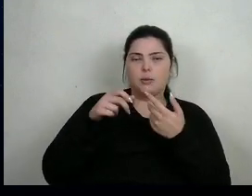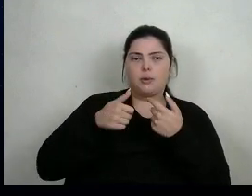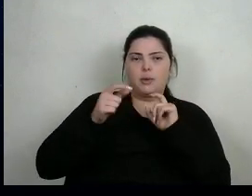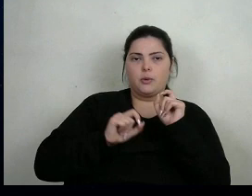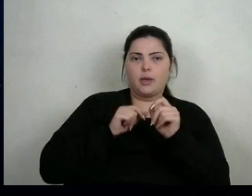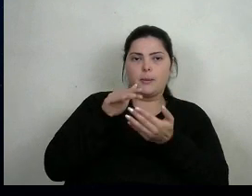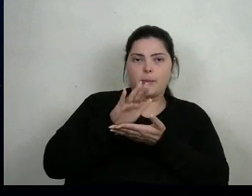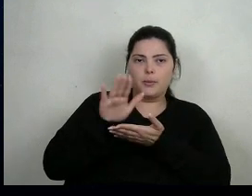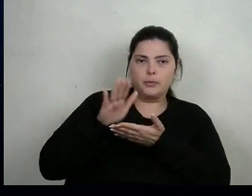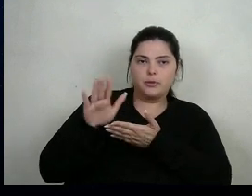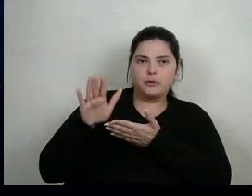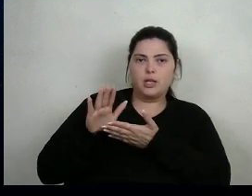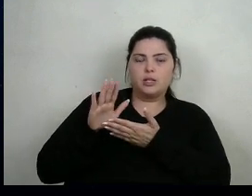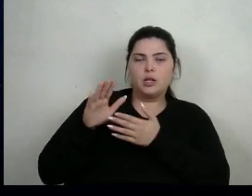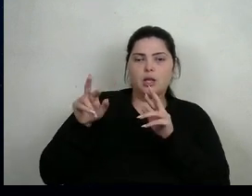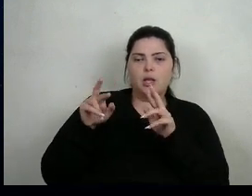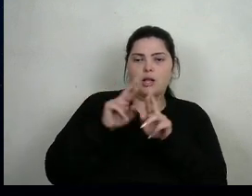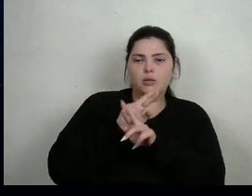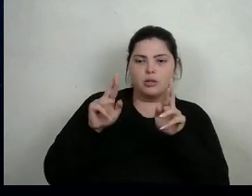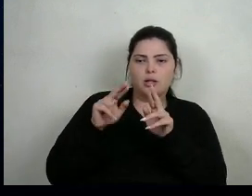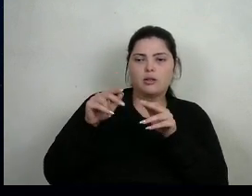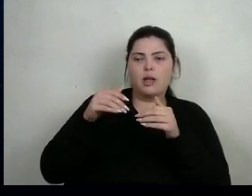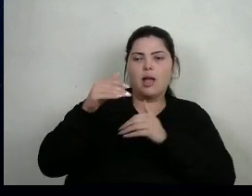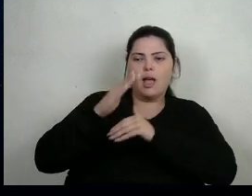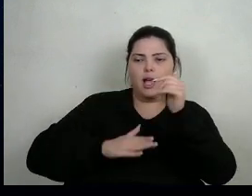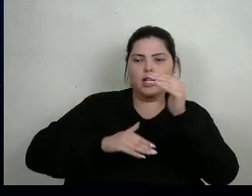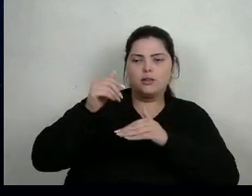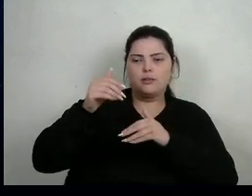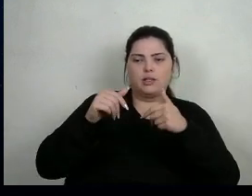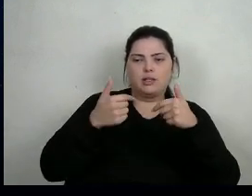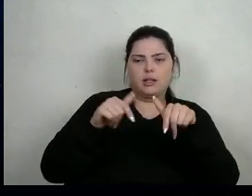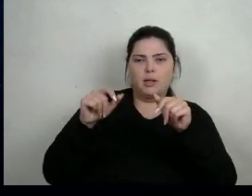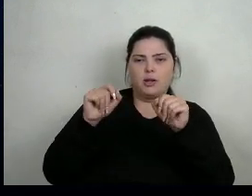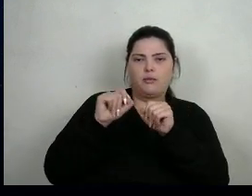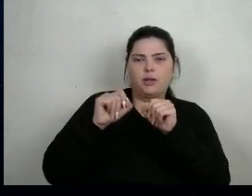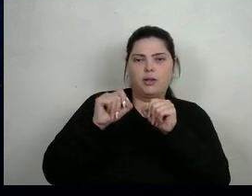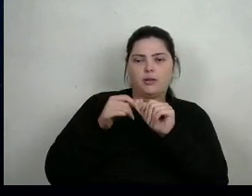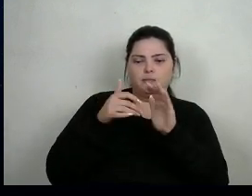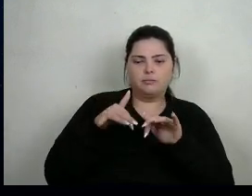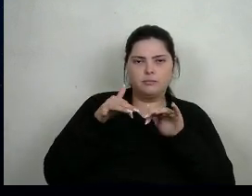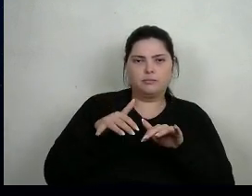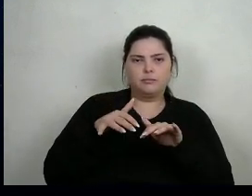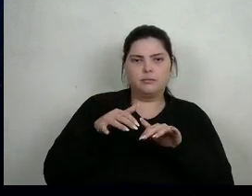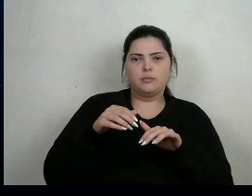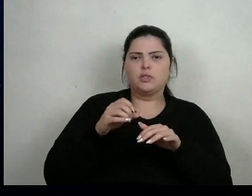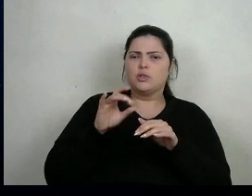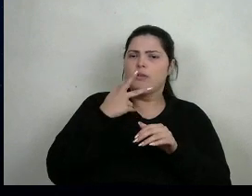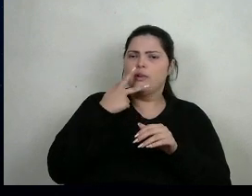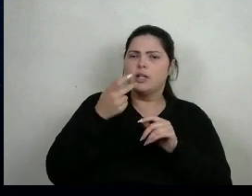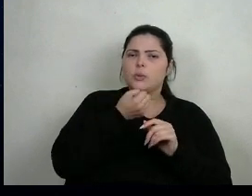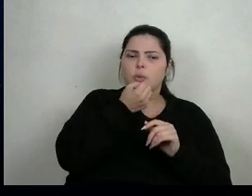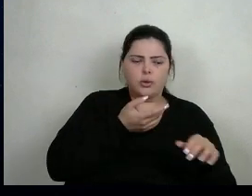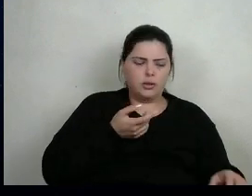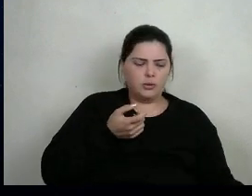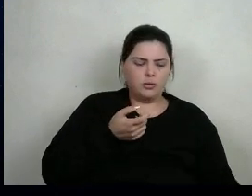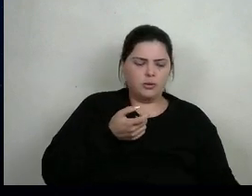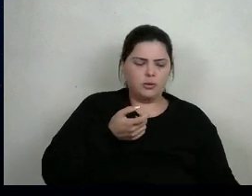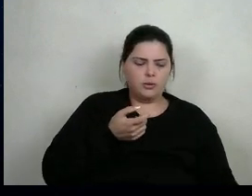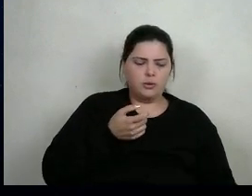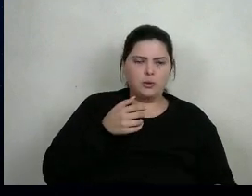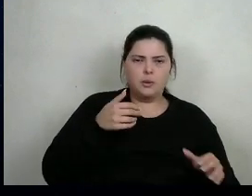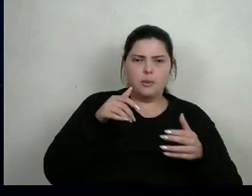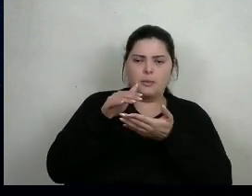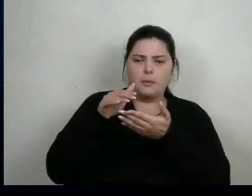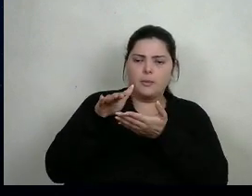tem tudo a ver com a atividade com o trabalho feito pelo desenvolvedor E aí só dando um spoiler para vocês produtividade não tem a ver com